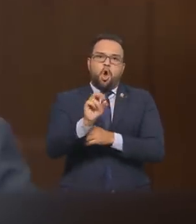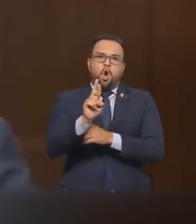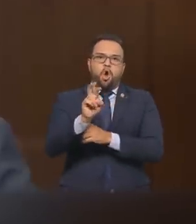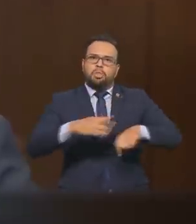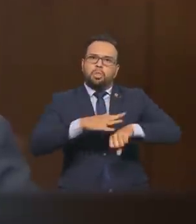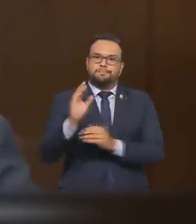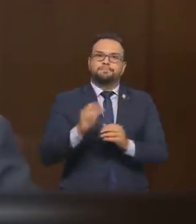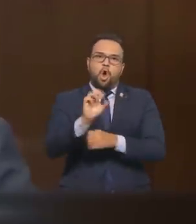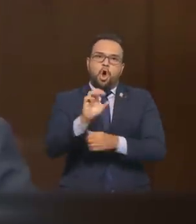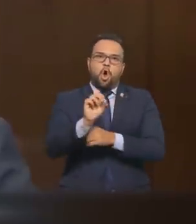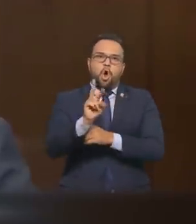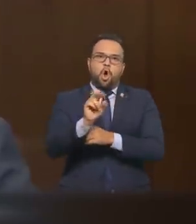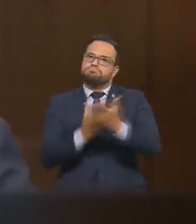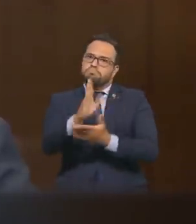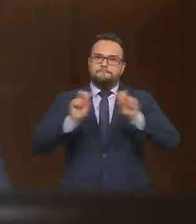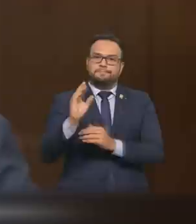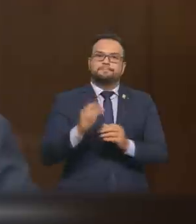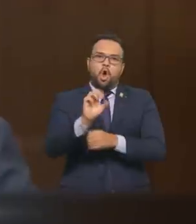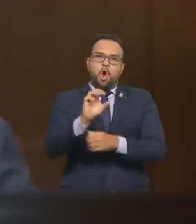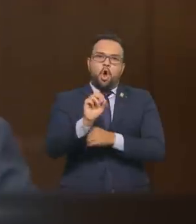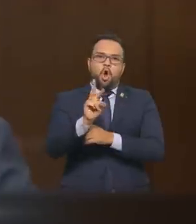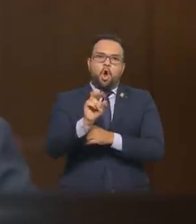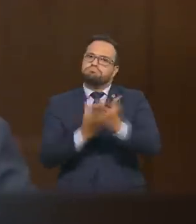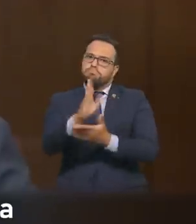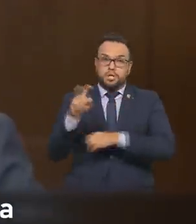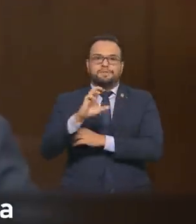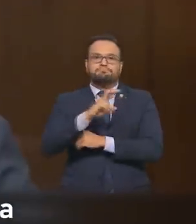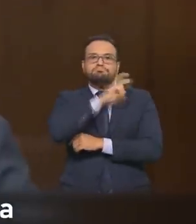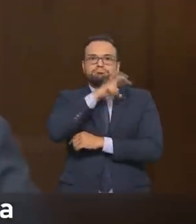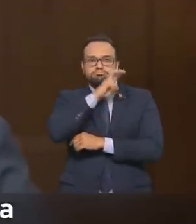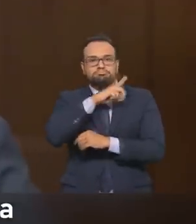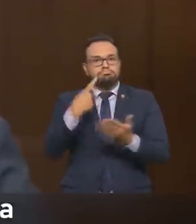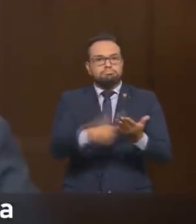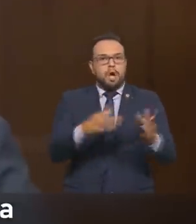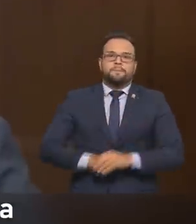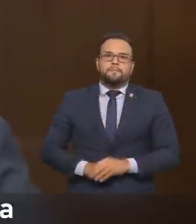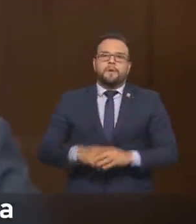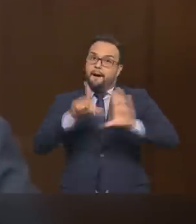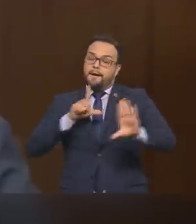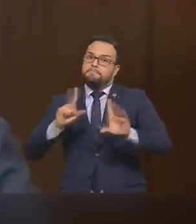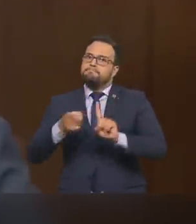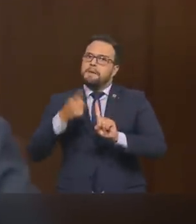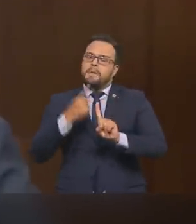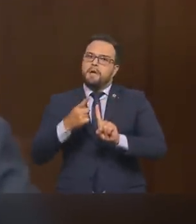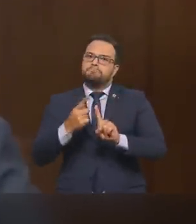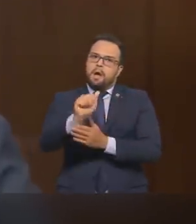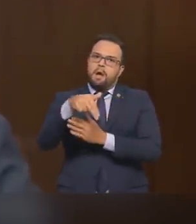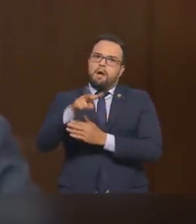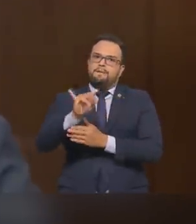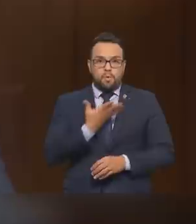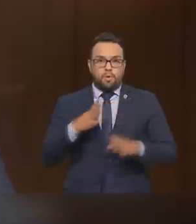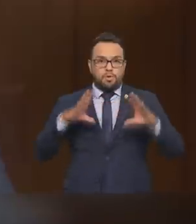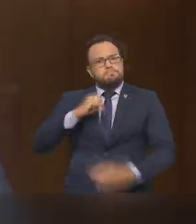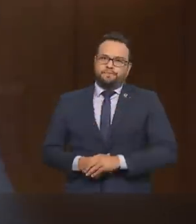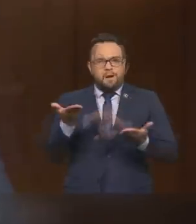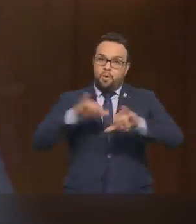Instituto Butantan. Vai com o Butantan, vem com o Butantan. Nunca afirmei que adotaríamos vacina, e assim foi feito.